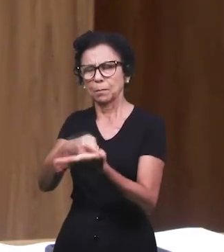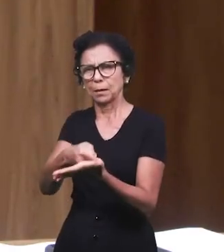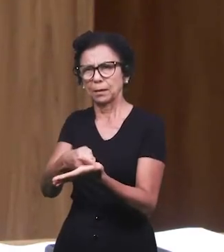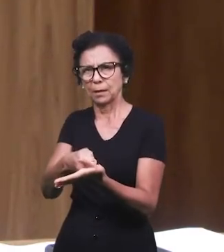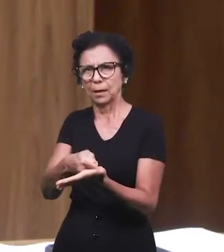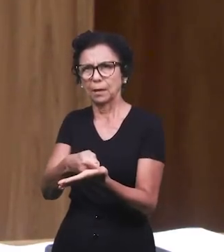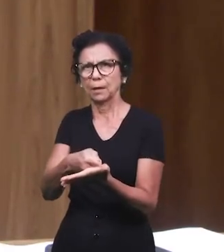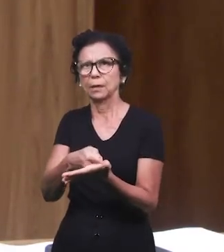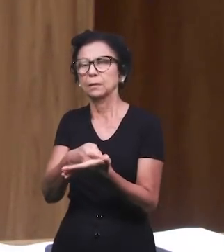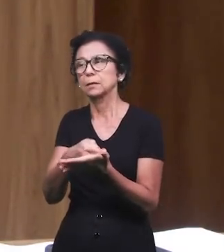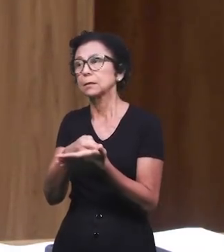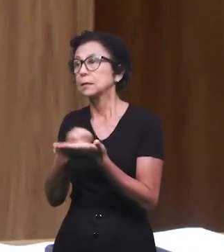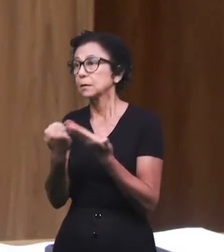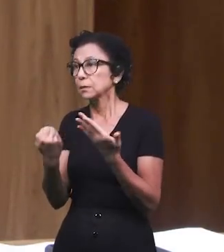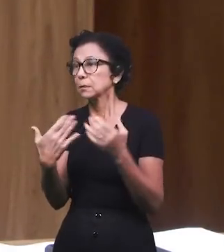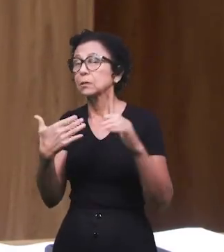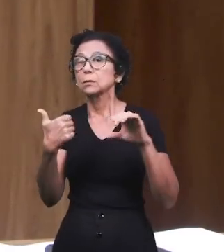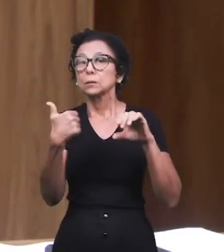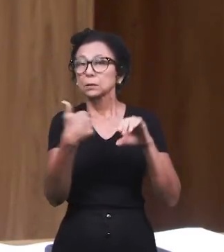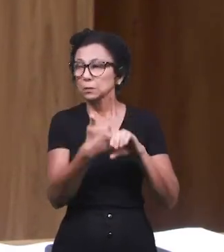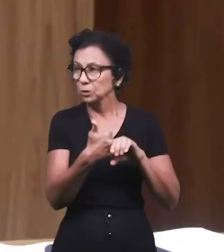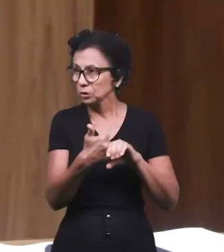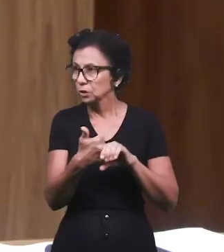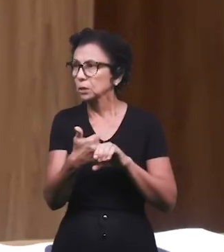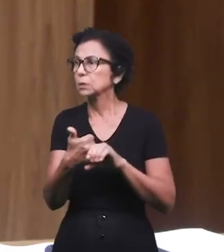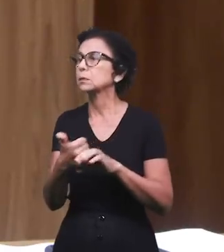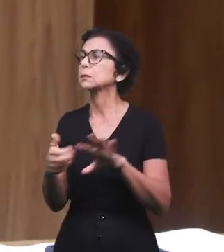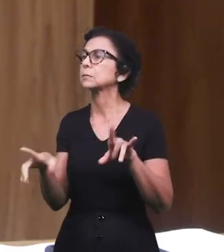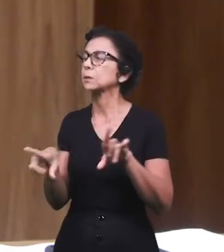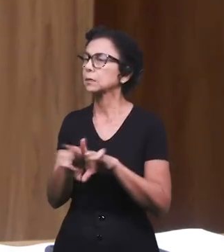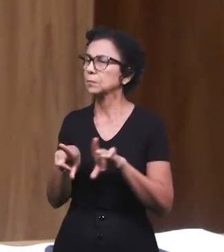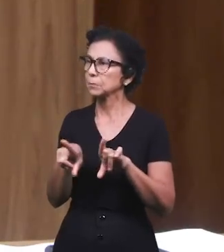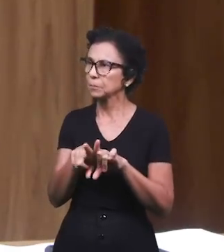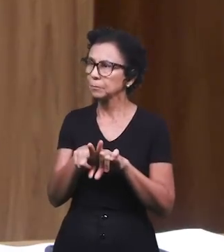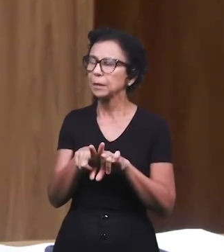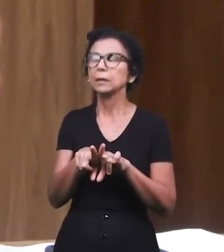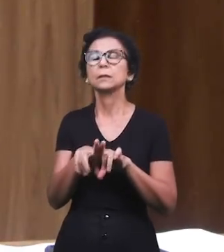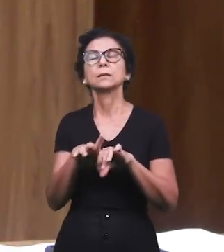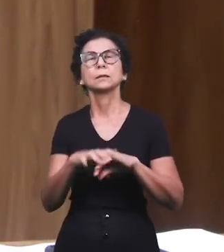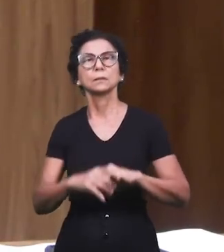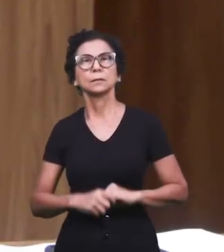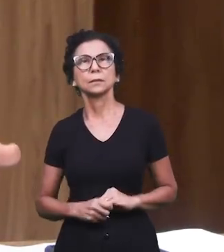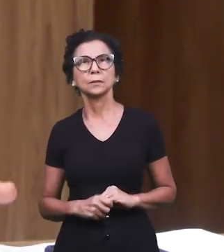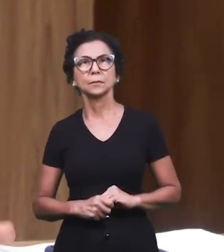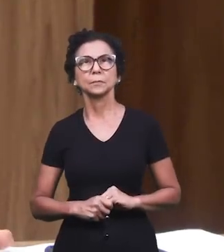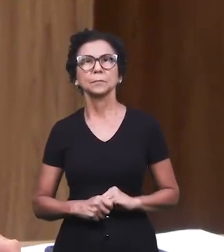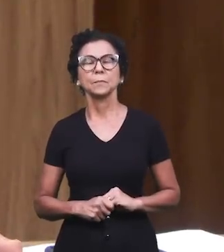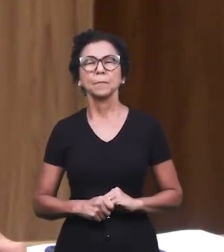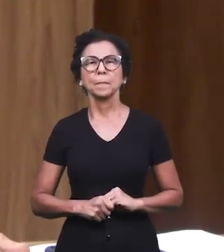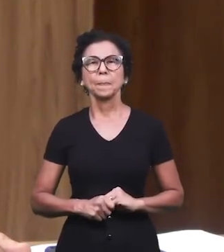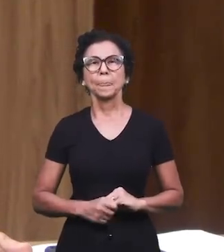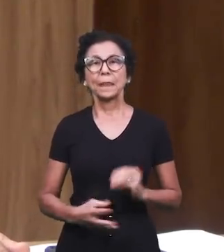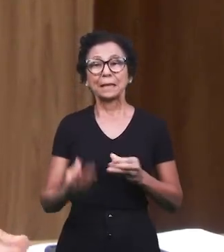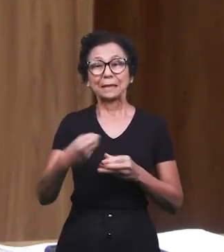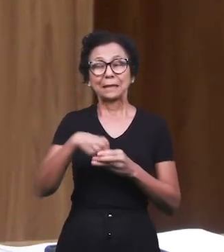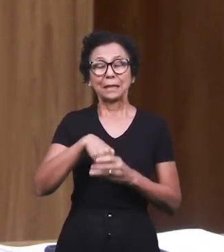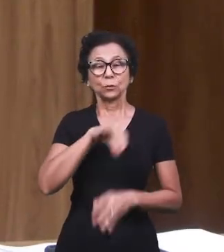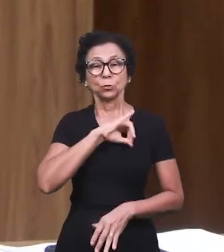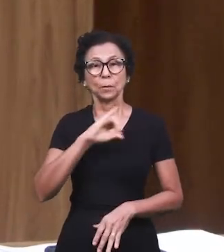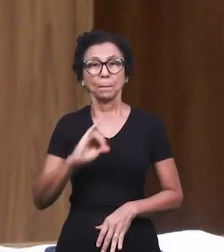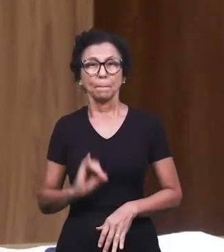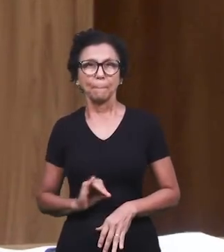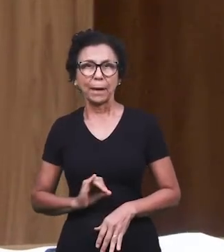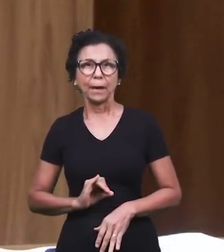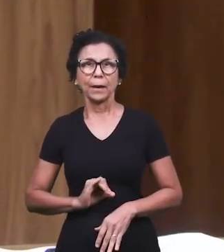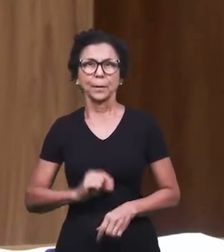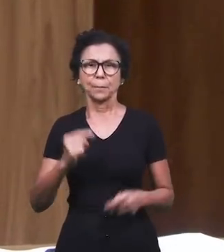motivos, embora o cristianismo estava também forte, que estava o cristianismo, a disputa interna, né? A disputa interna dentro do Império ali, a